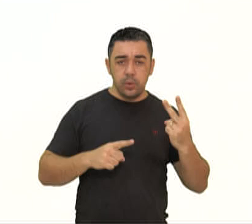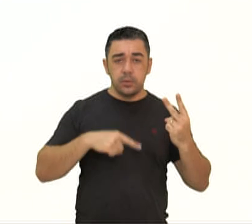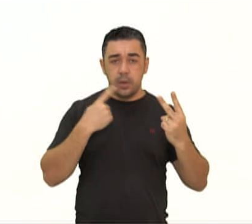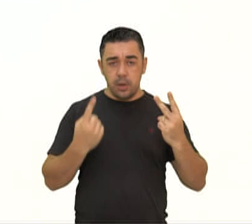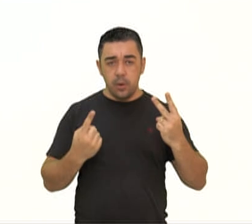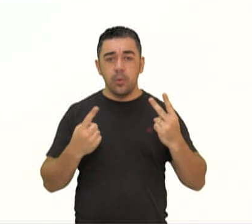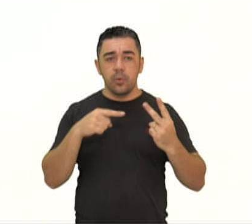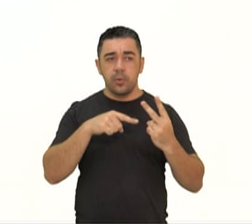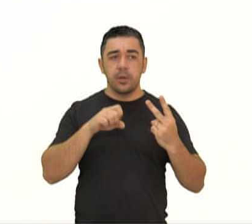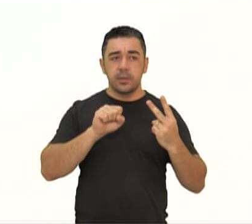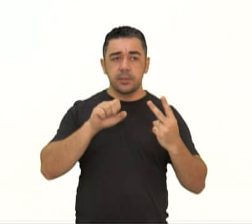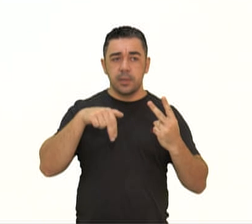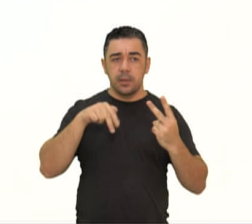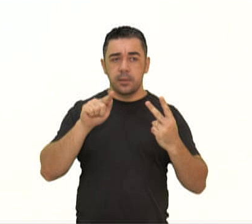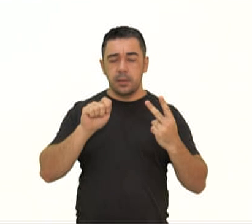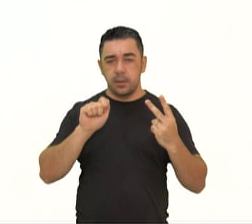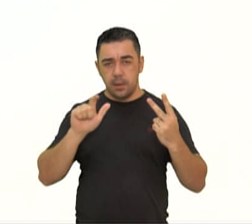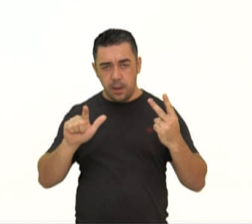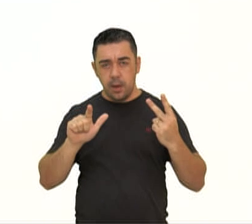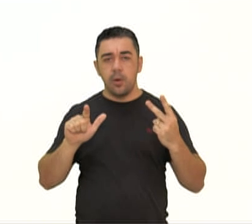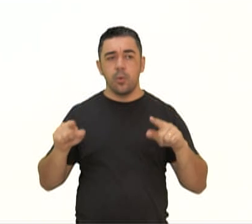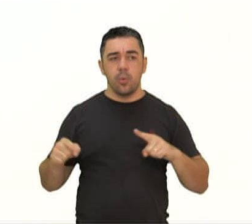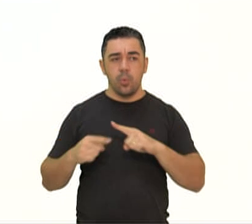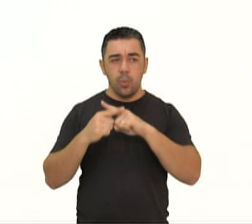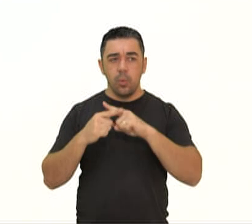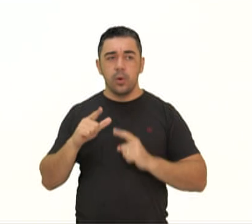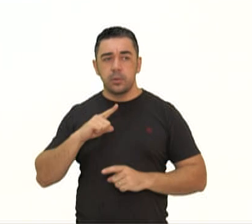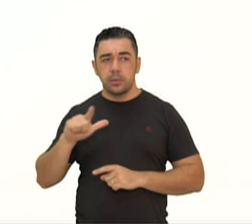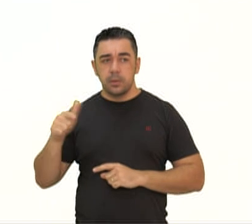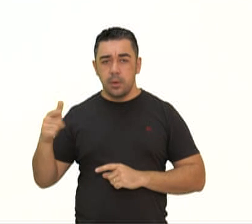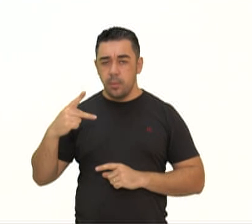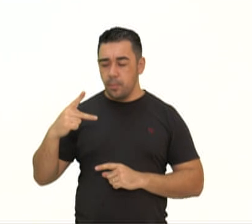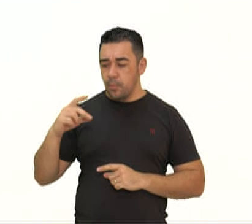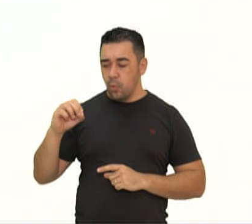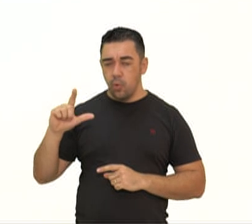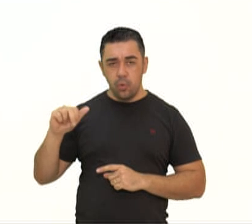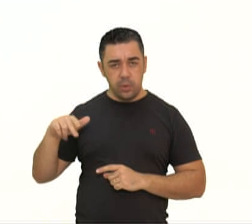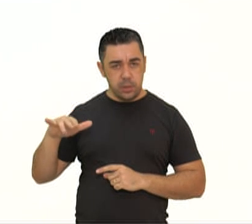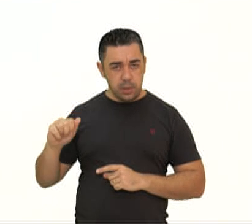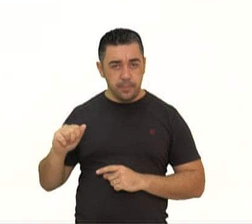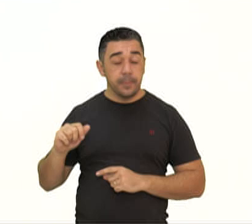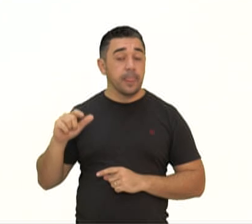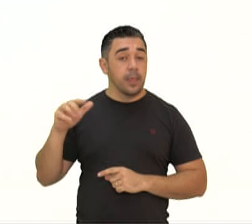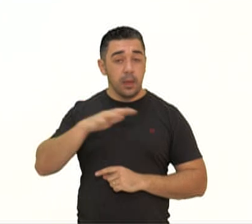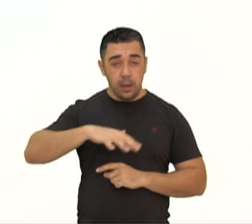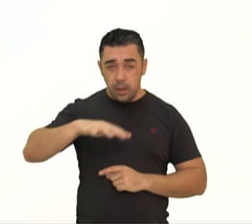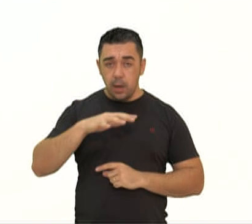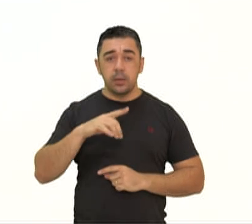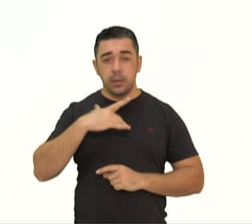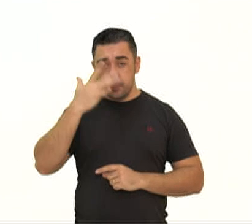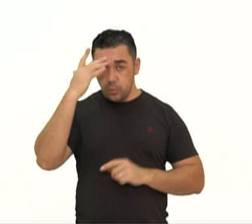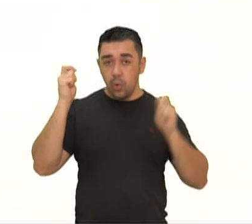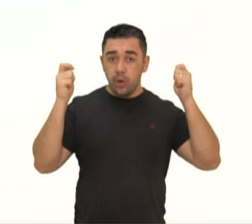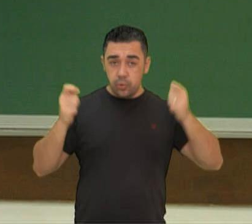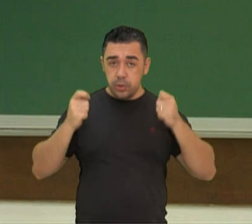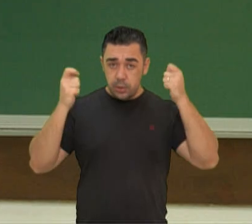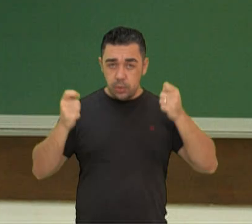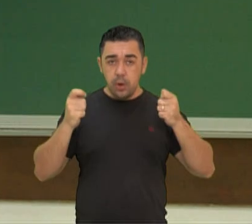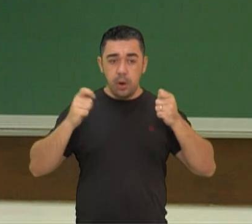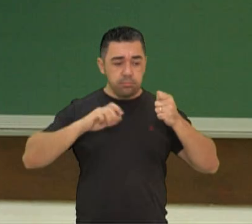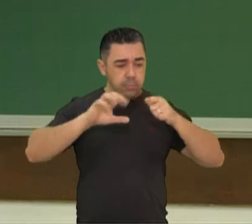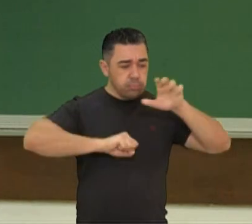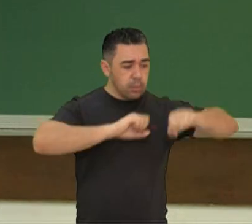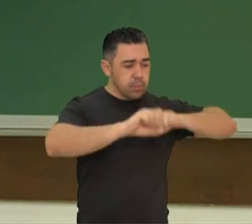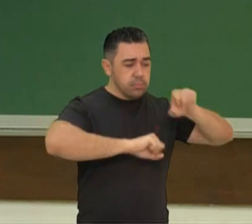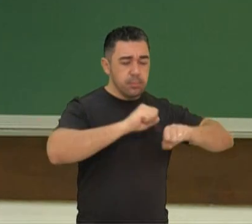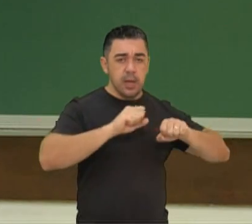senegaleses, nesta terça, 19, eles começaram a recolher todo o lixo. A que